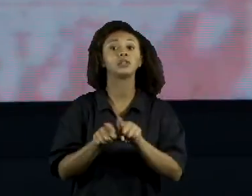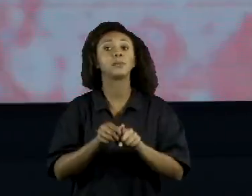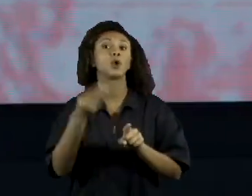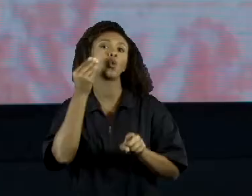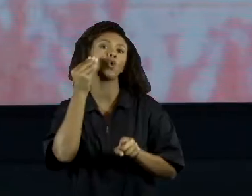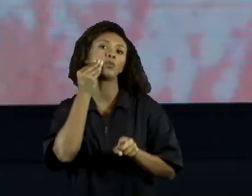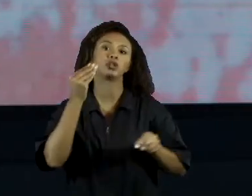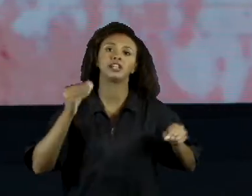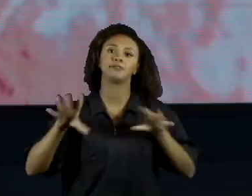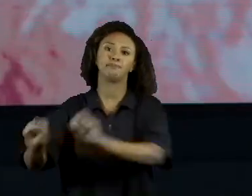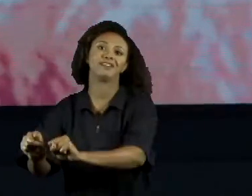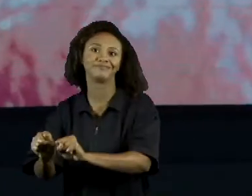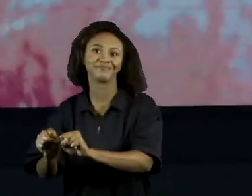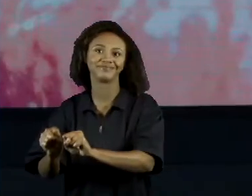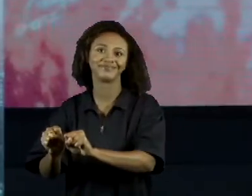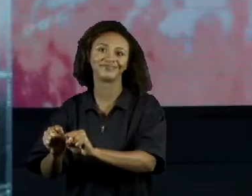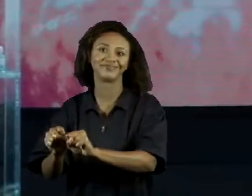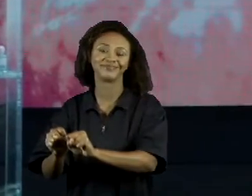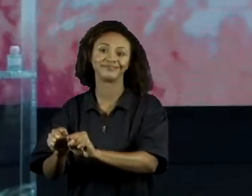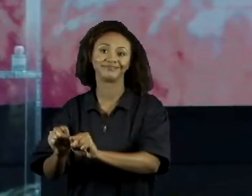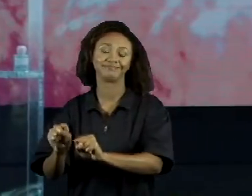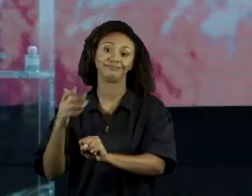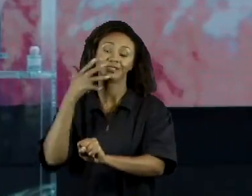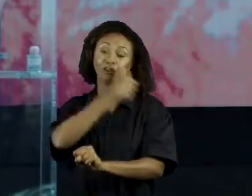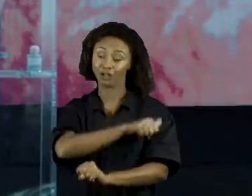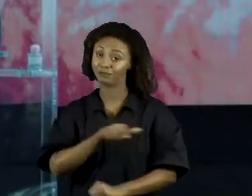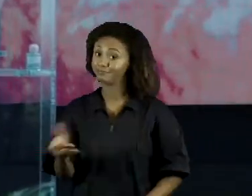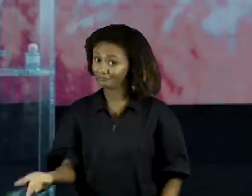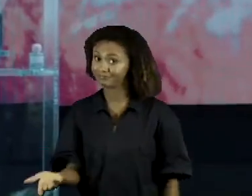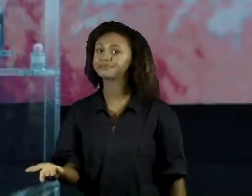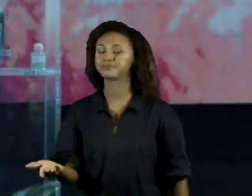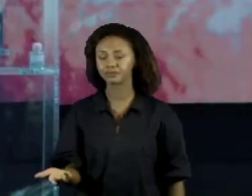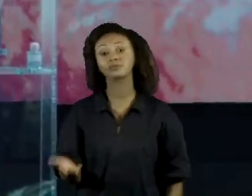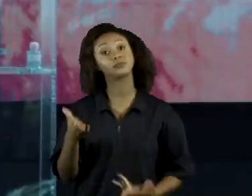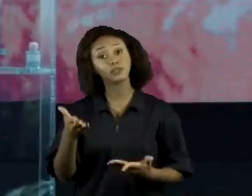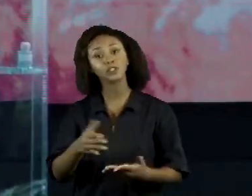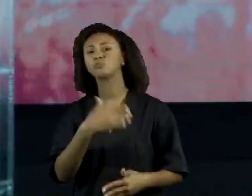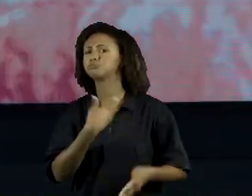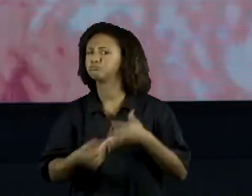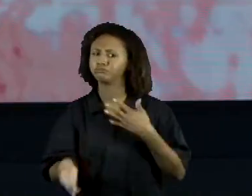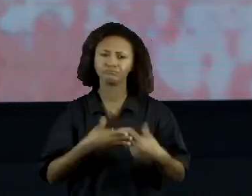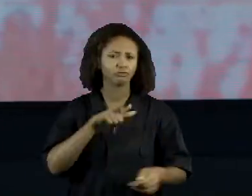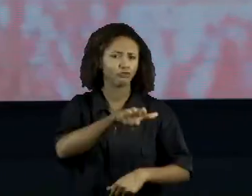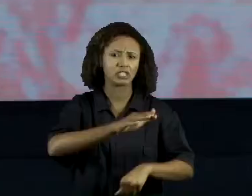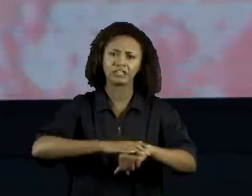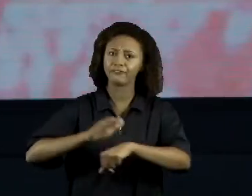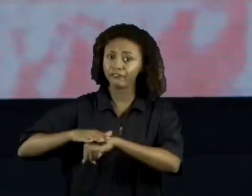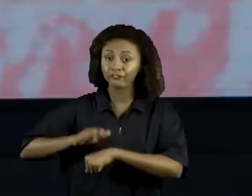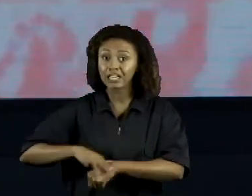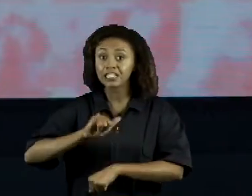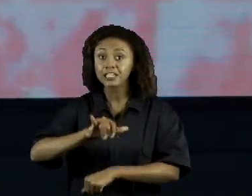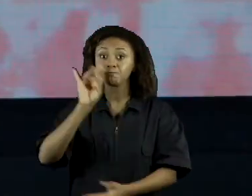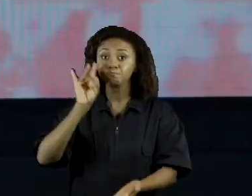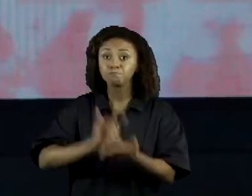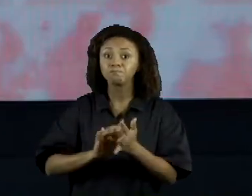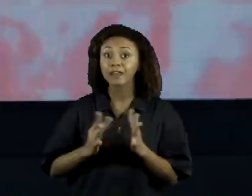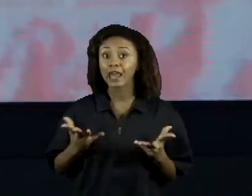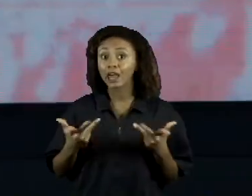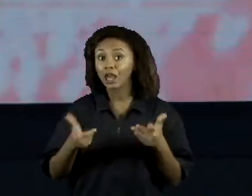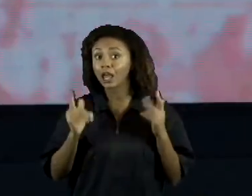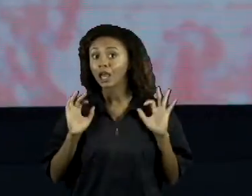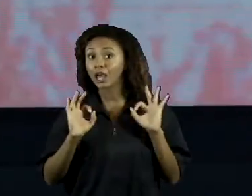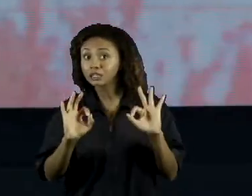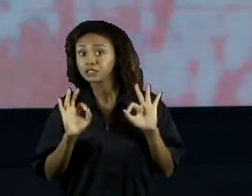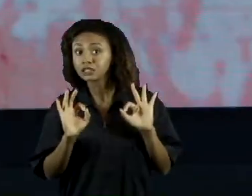Então, saiba você que não importa o que você faz, se você for excelente no que você